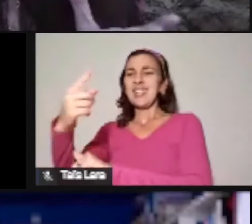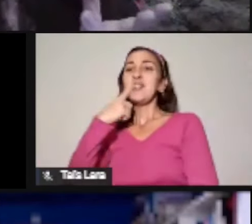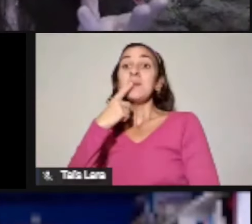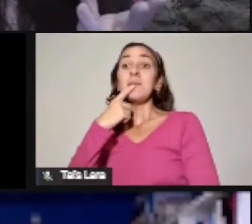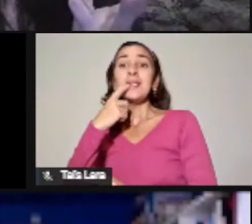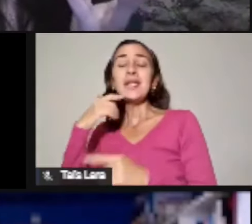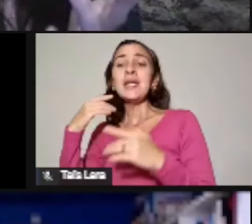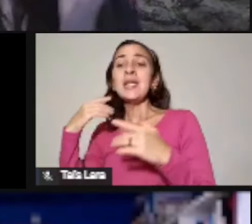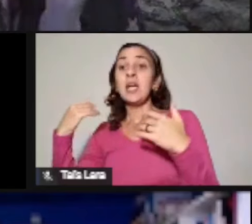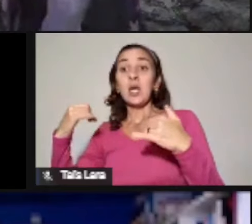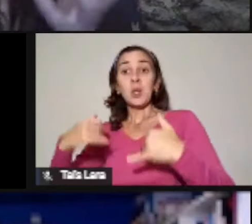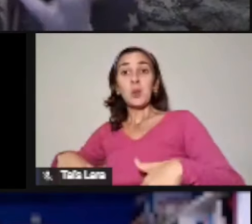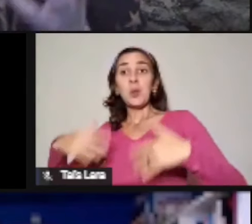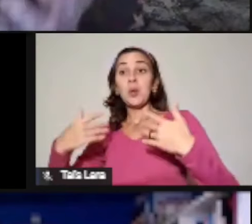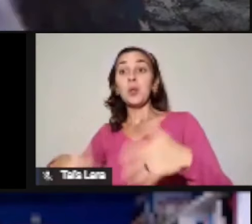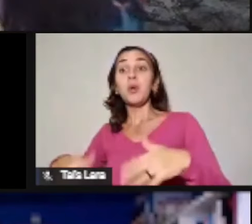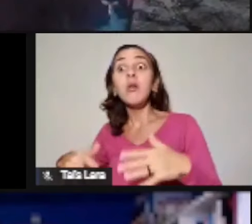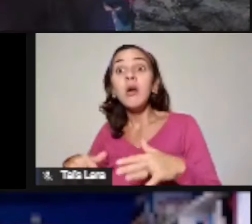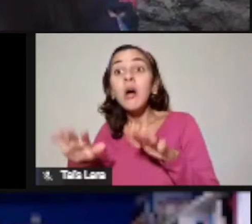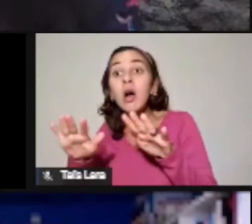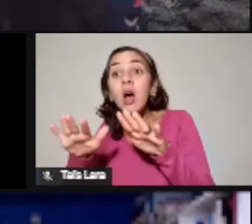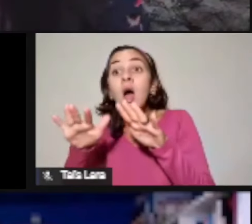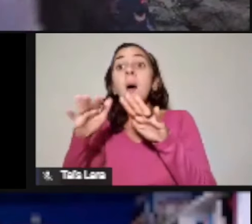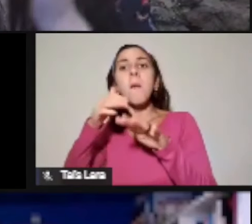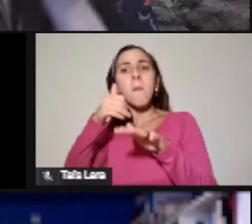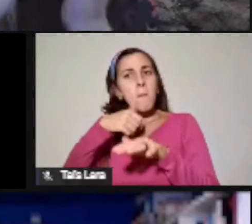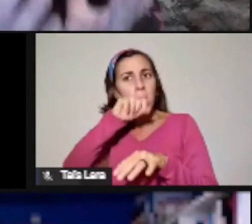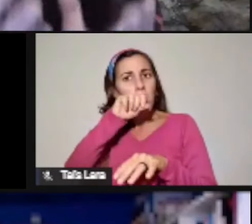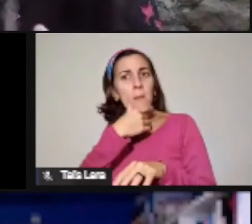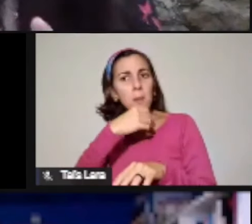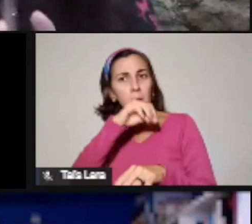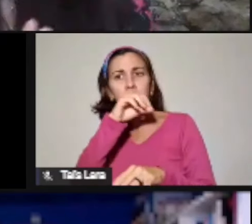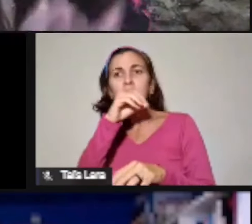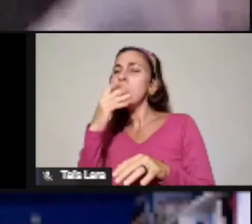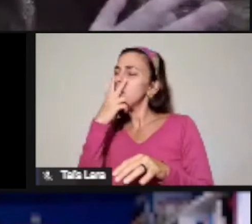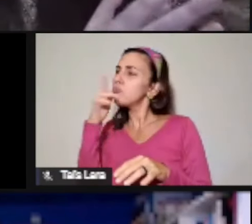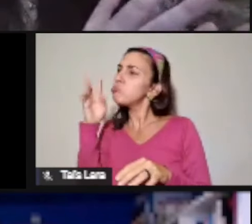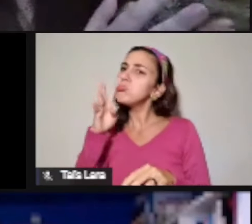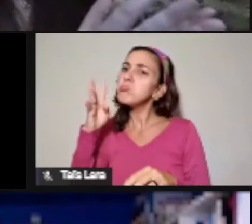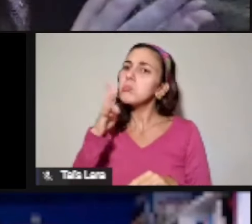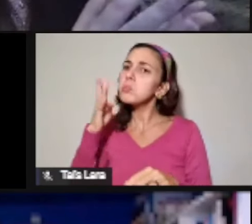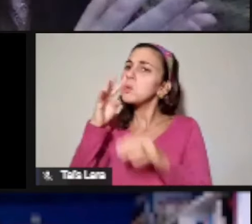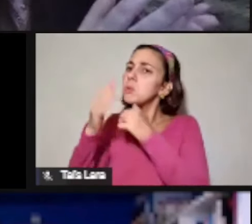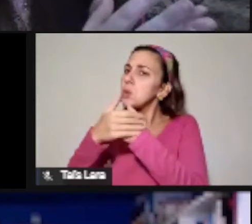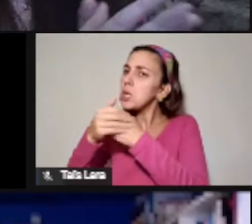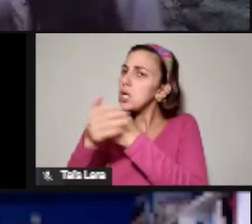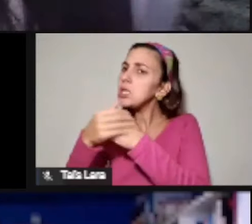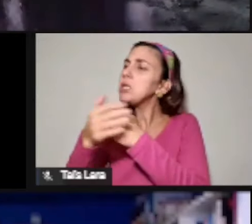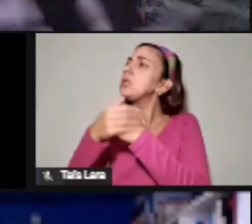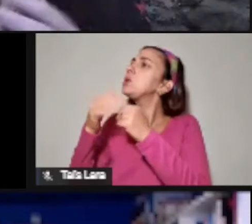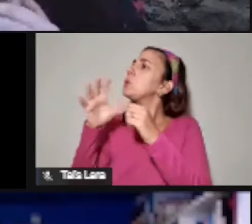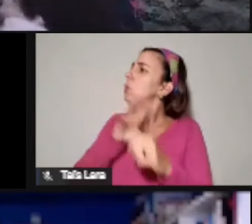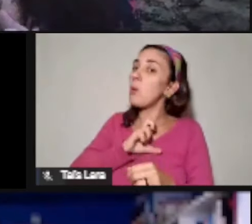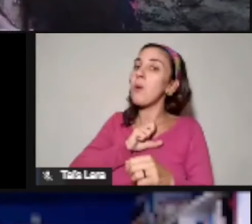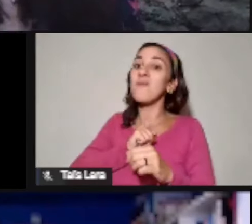legais. Assim, eram pais afetuosos, que abraçavam os filhos e que na hora de corrigir,